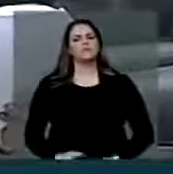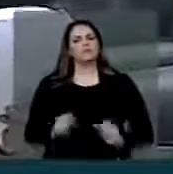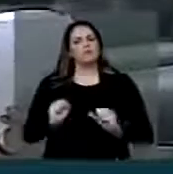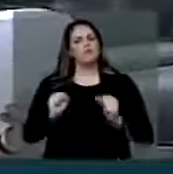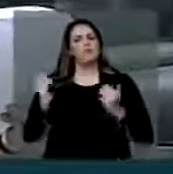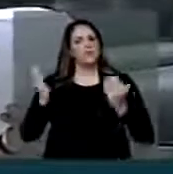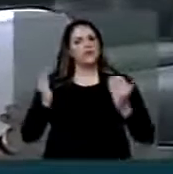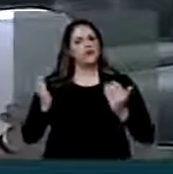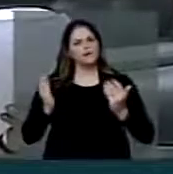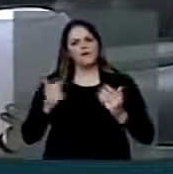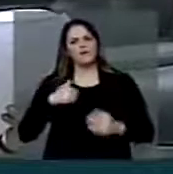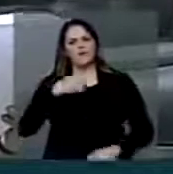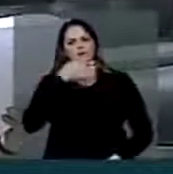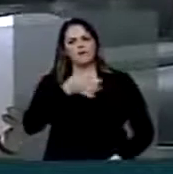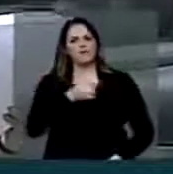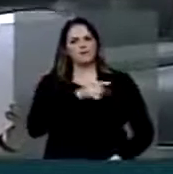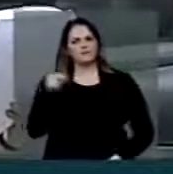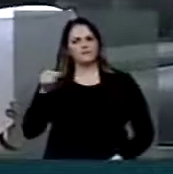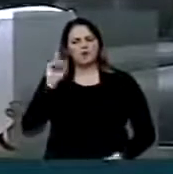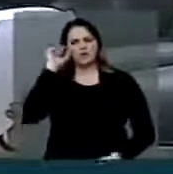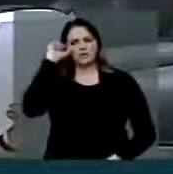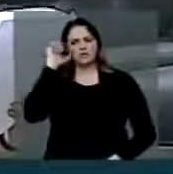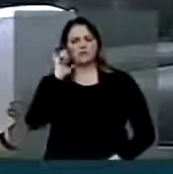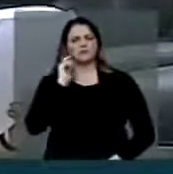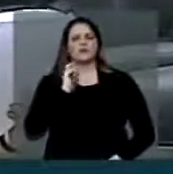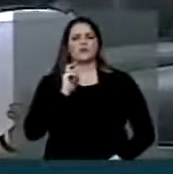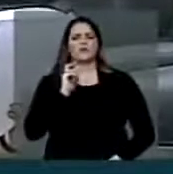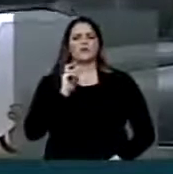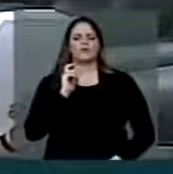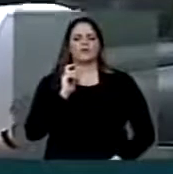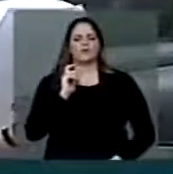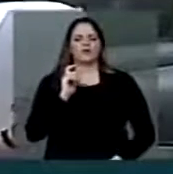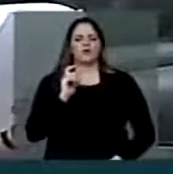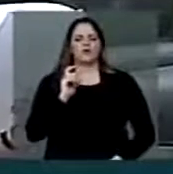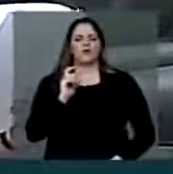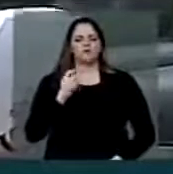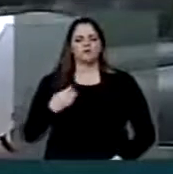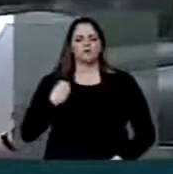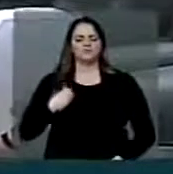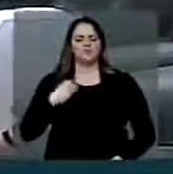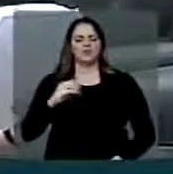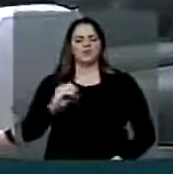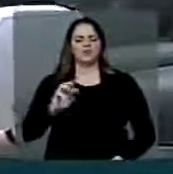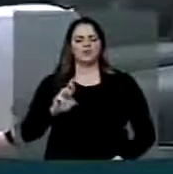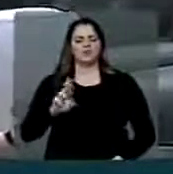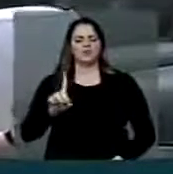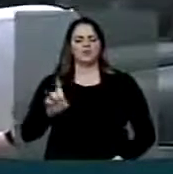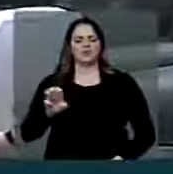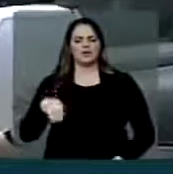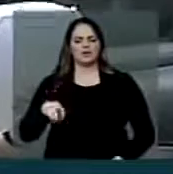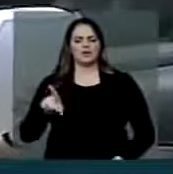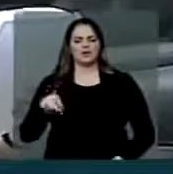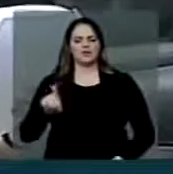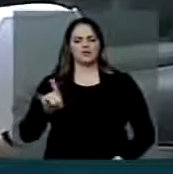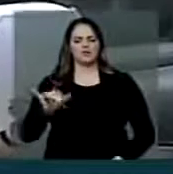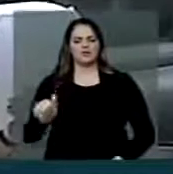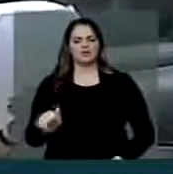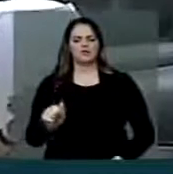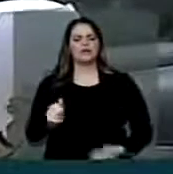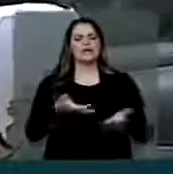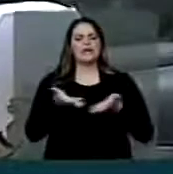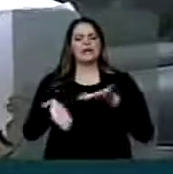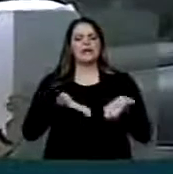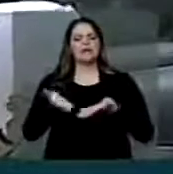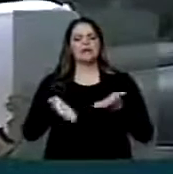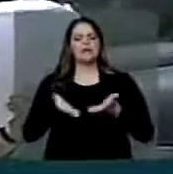Vossas Excelências que observem no avulso da ordem do dia do Congresso Nacional a diferença de tratamento adotado